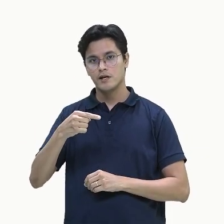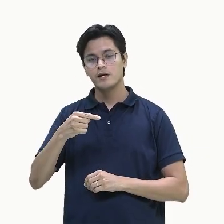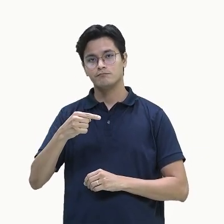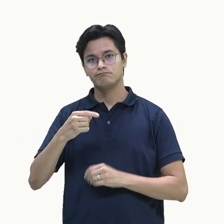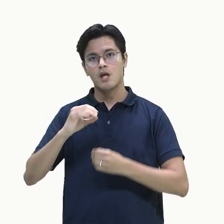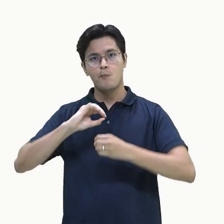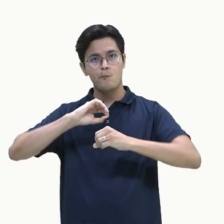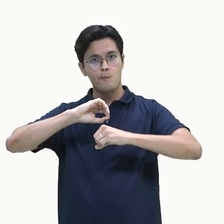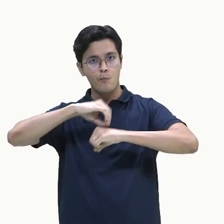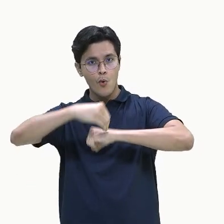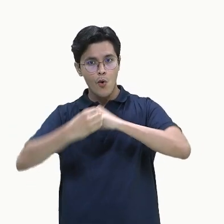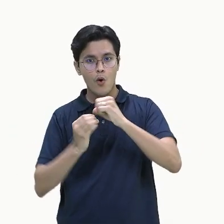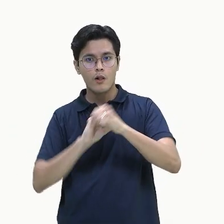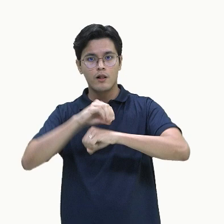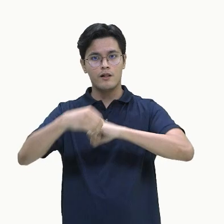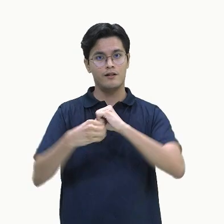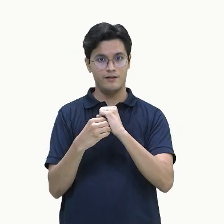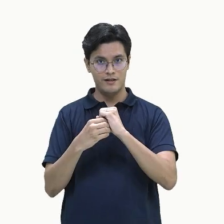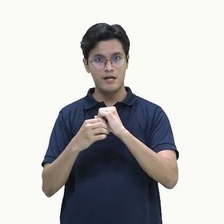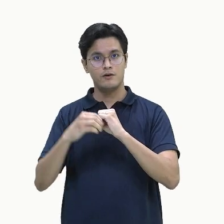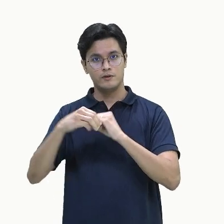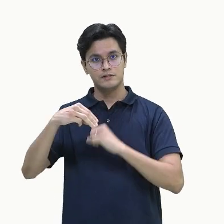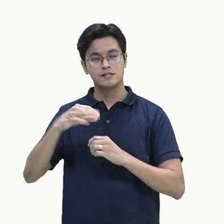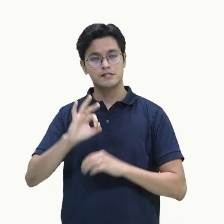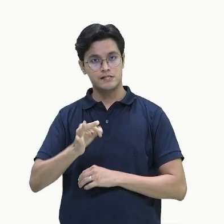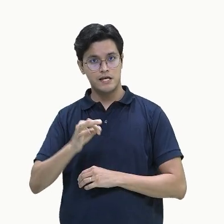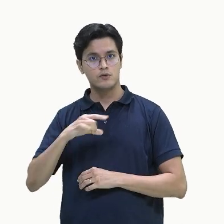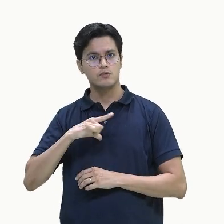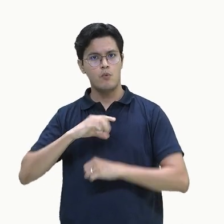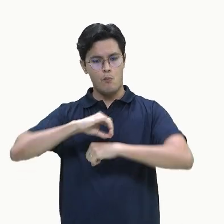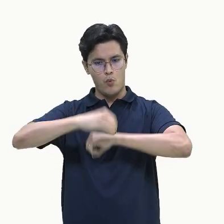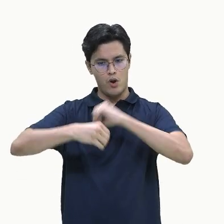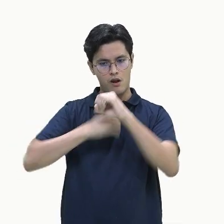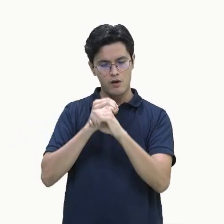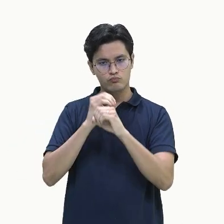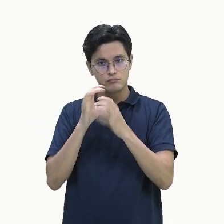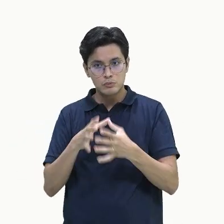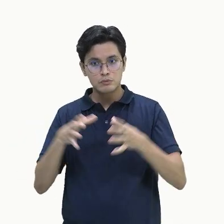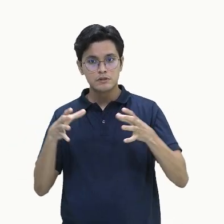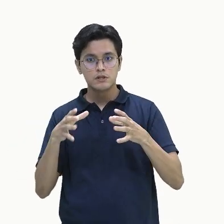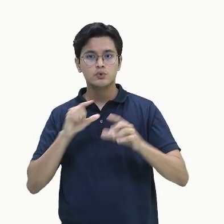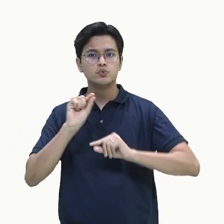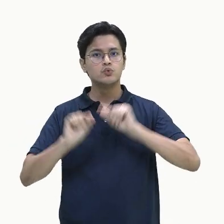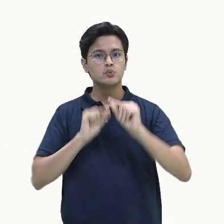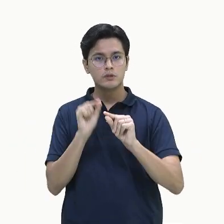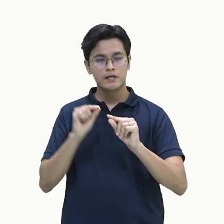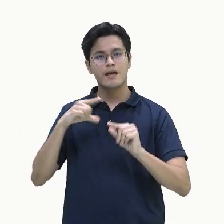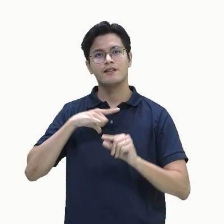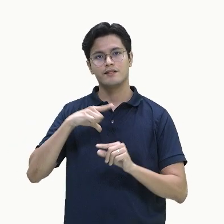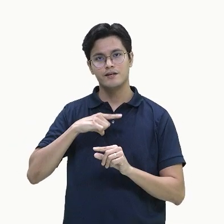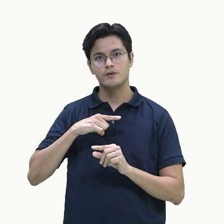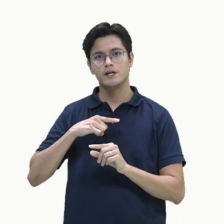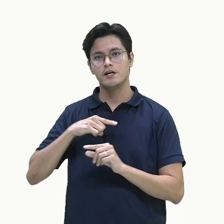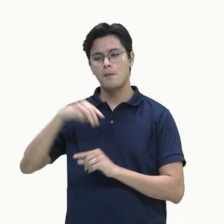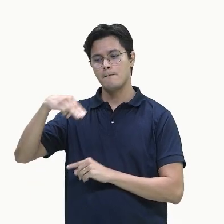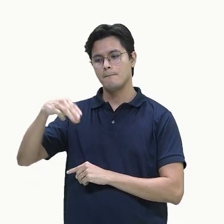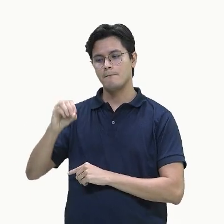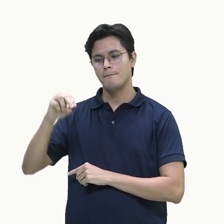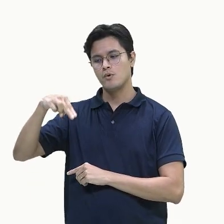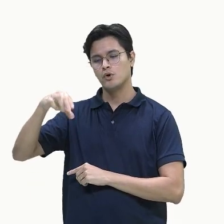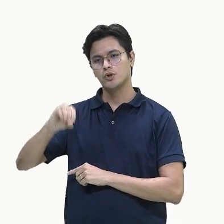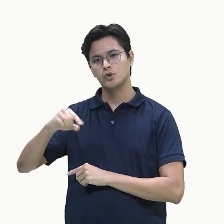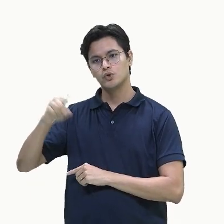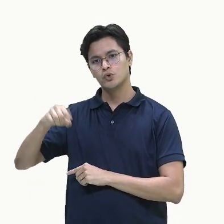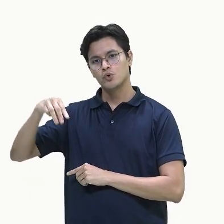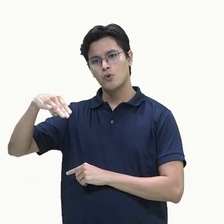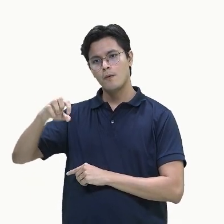macromoléculas, tá? Então são moléculas muito grandes que são constituídas por monômeros. Esses monômeros, né, quando a